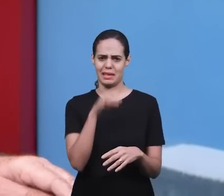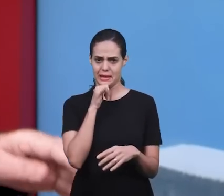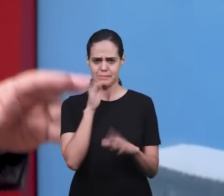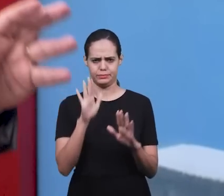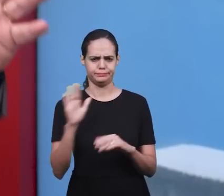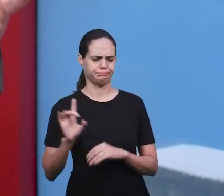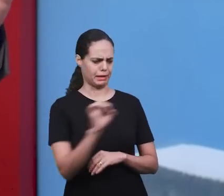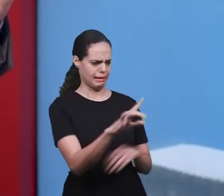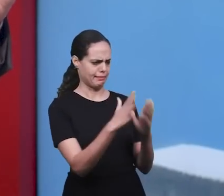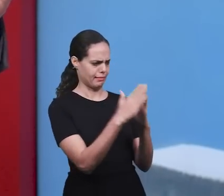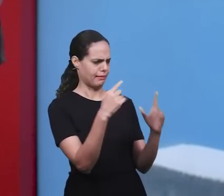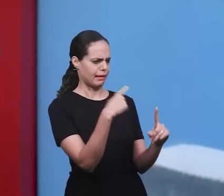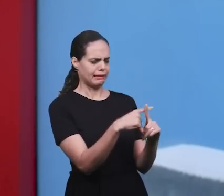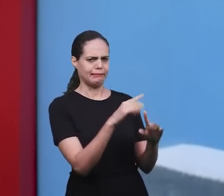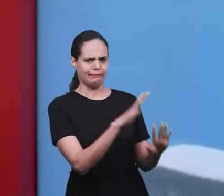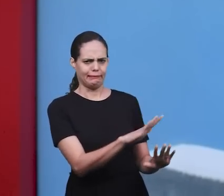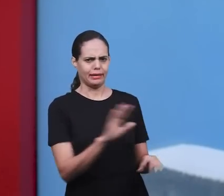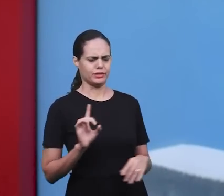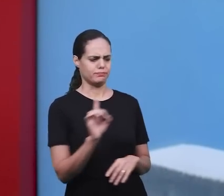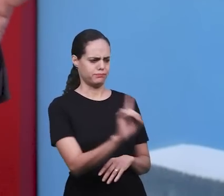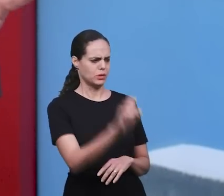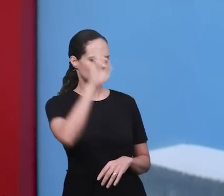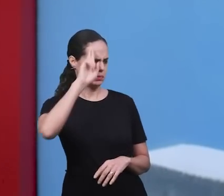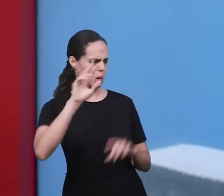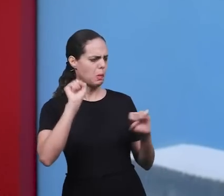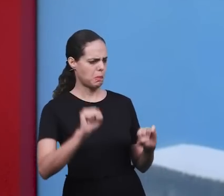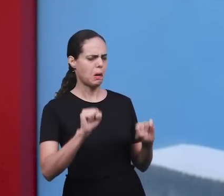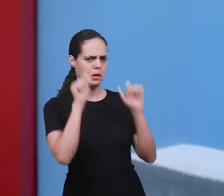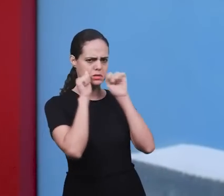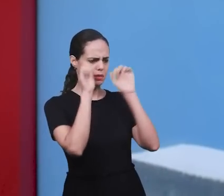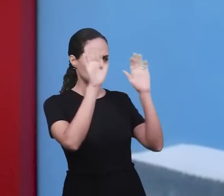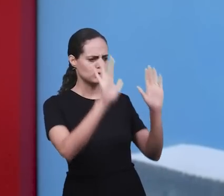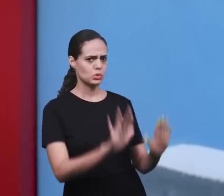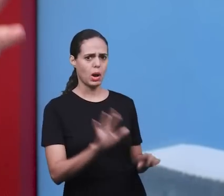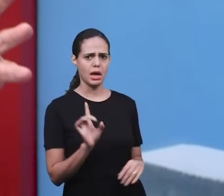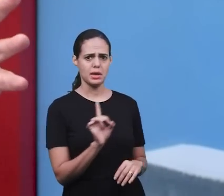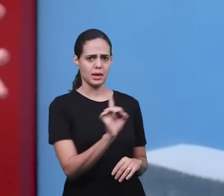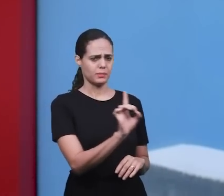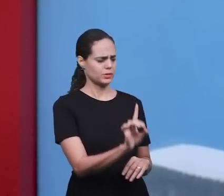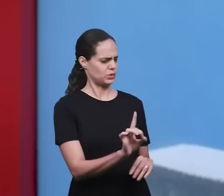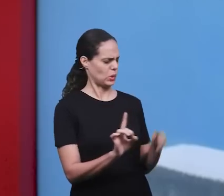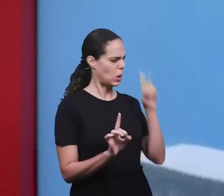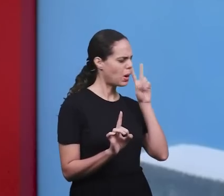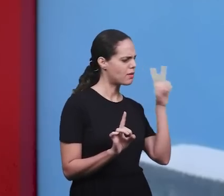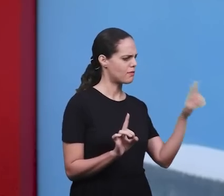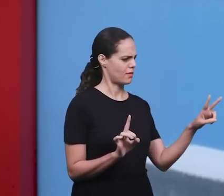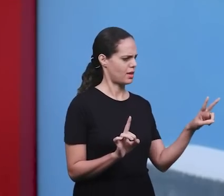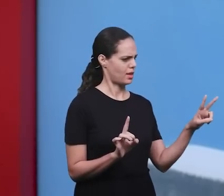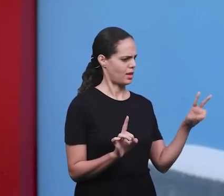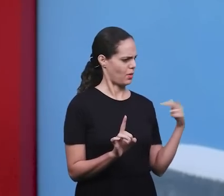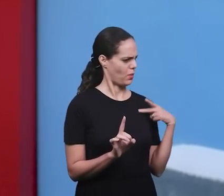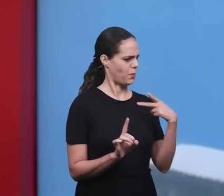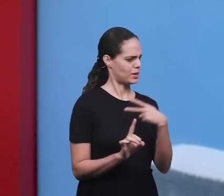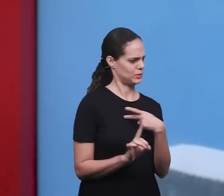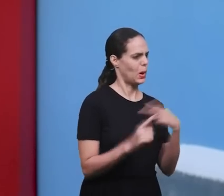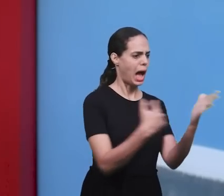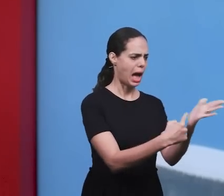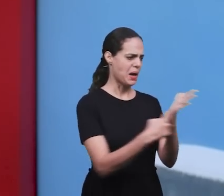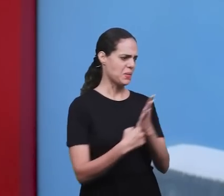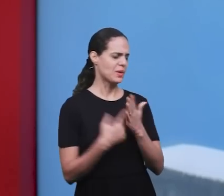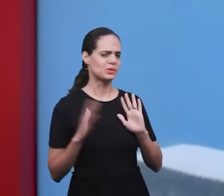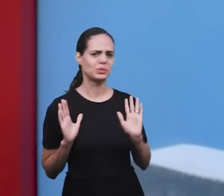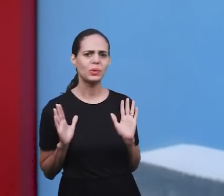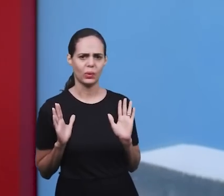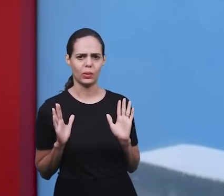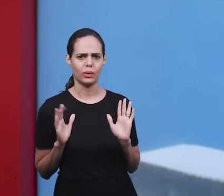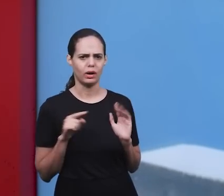E a pessoa vê o pastor ali como aquele que o ajudou a não explorar essa situação. Isso é